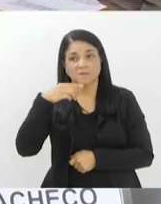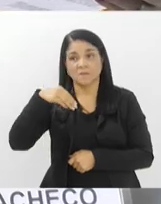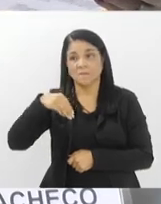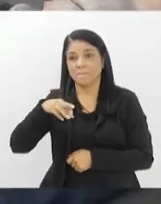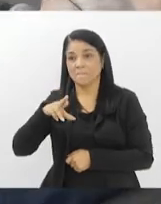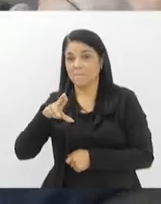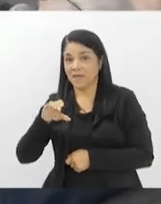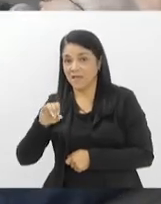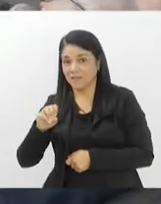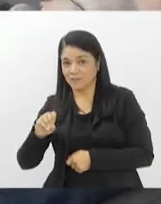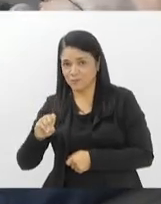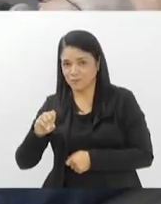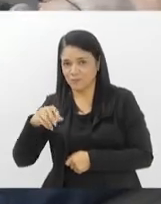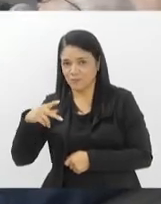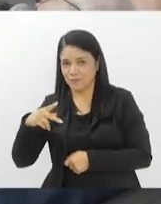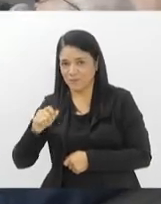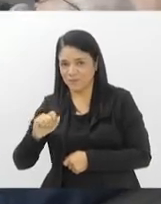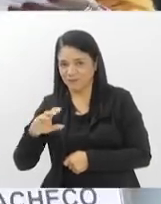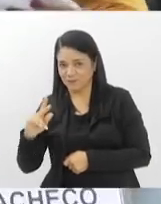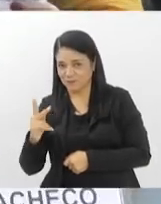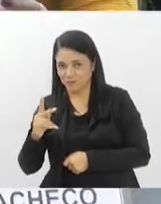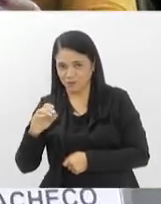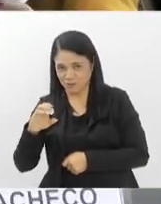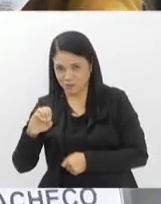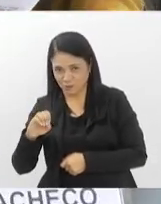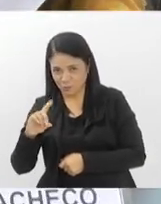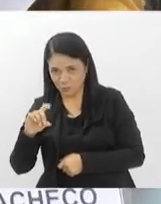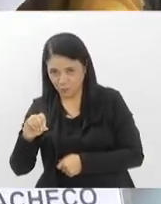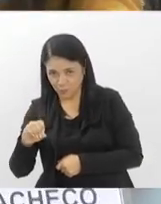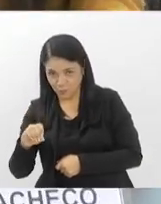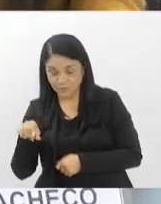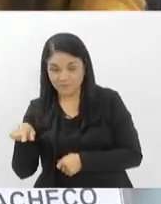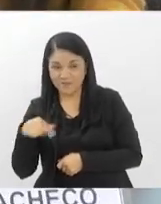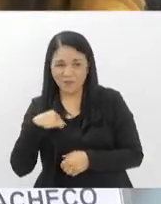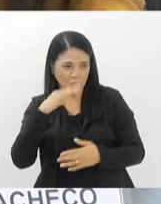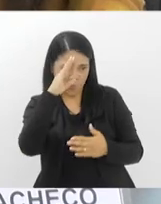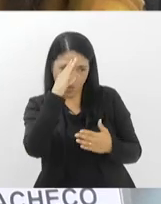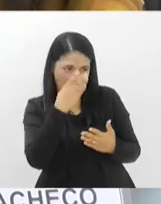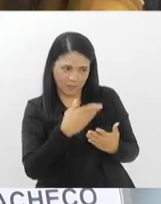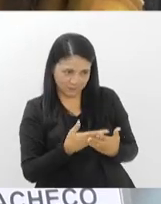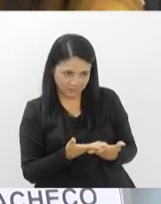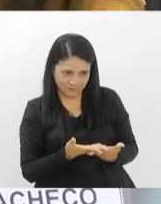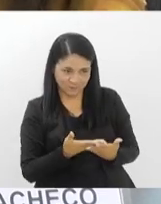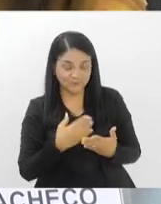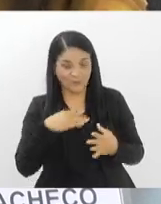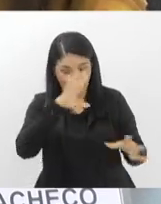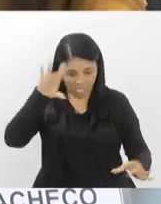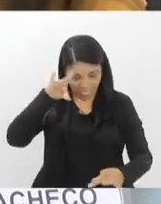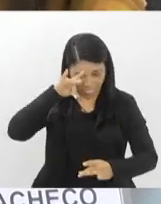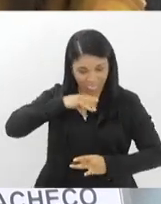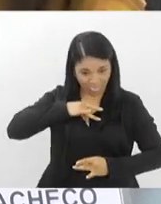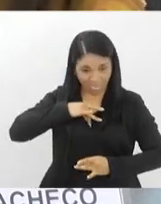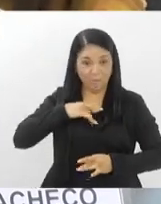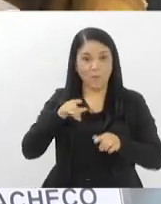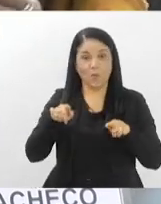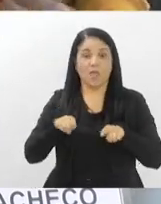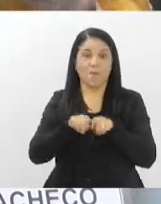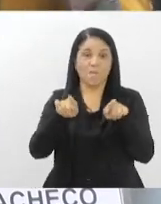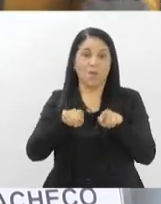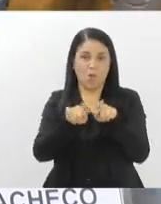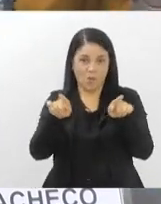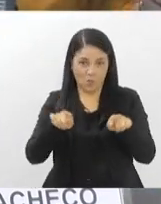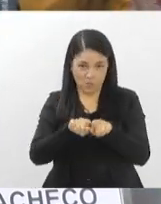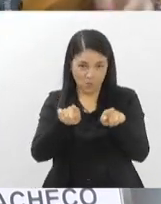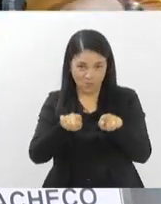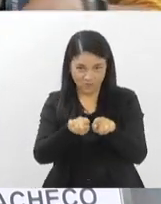Márcio Pacheco e Miguel estava aqui. Você me perdoa. Eu não acredito nisso, mas se eu pudesse dizer, eu estaria incorporado. Não, mas como eu não acredito nessa